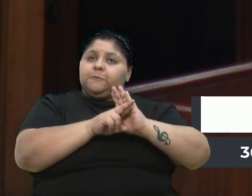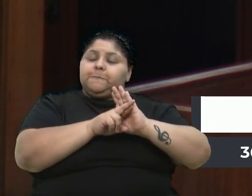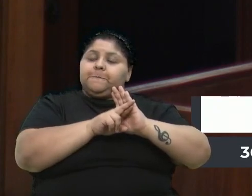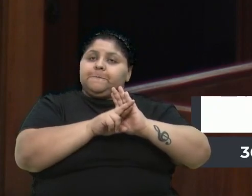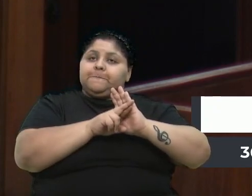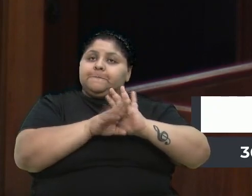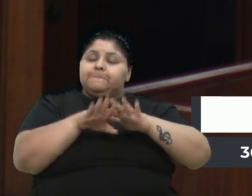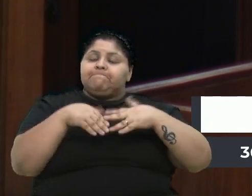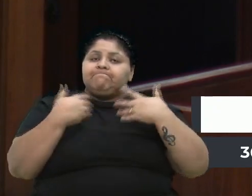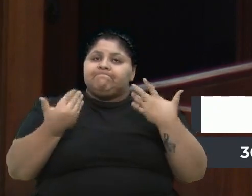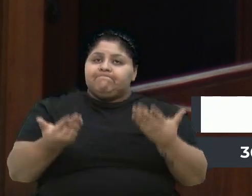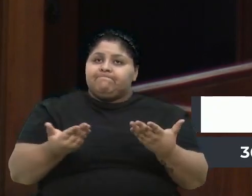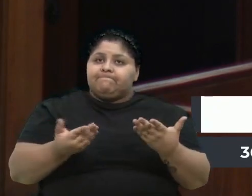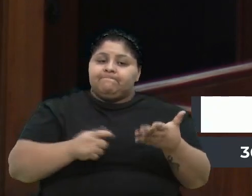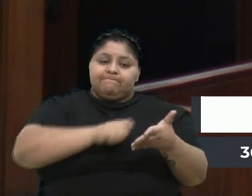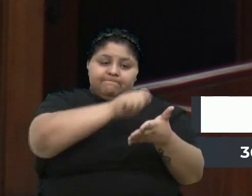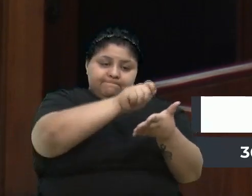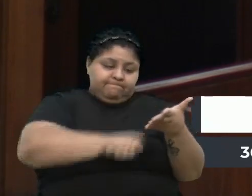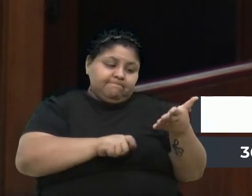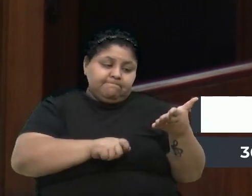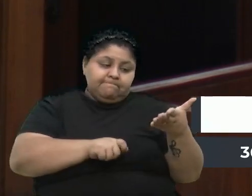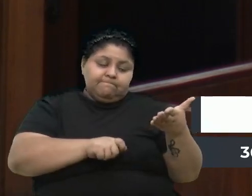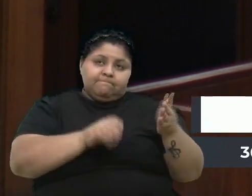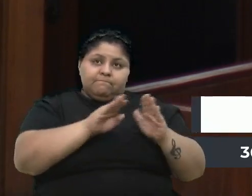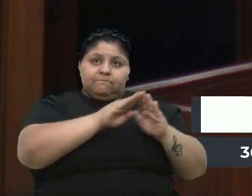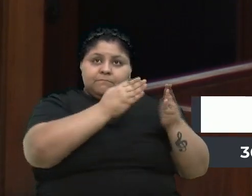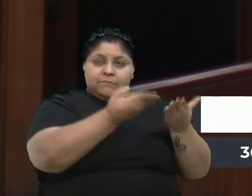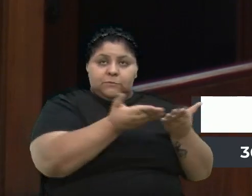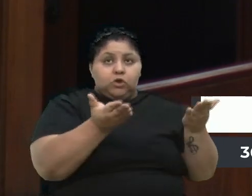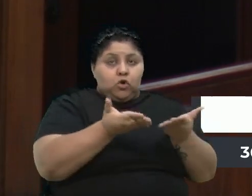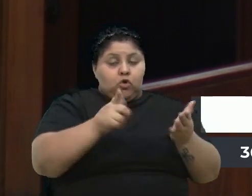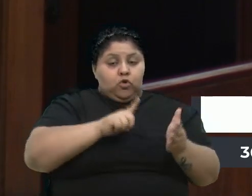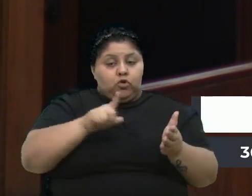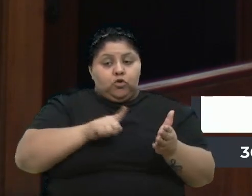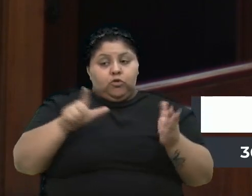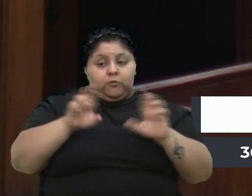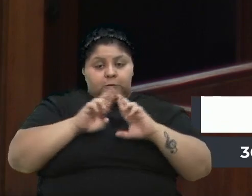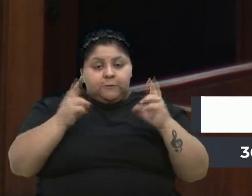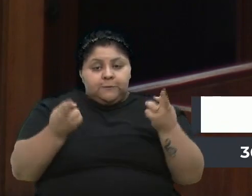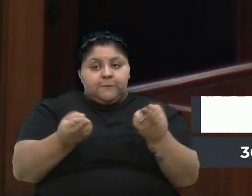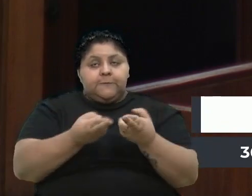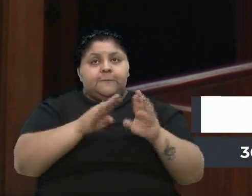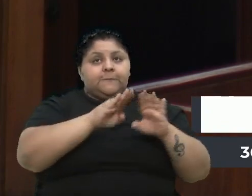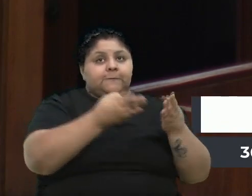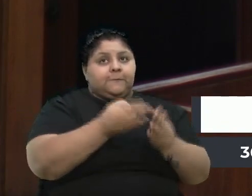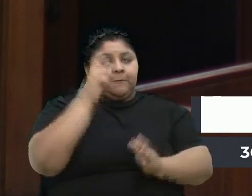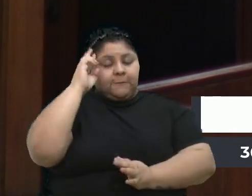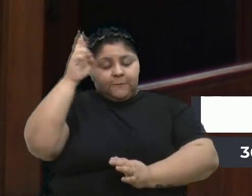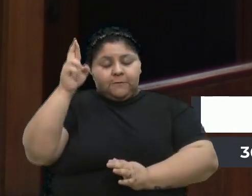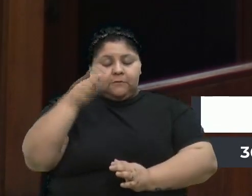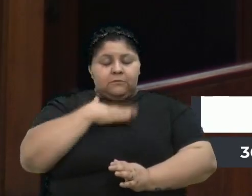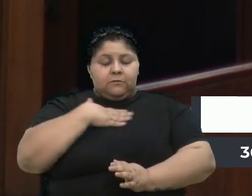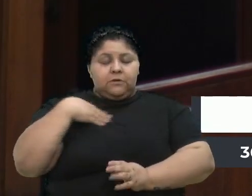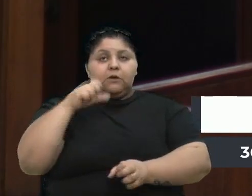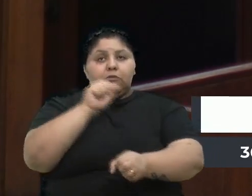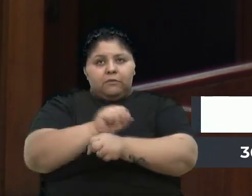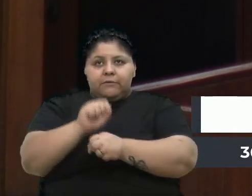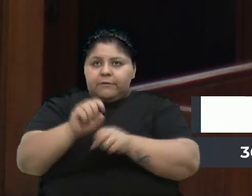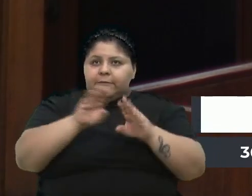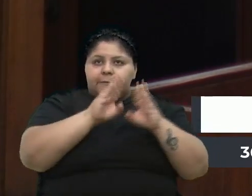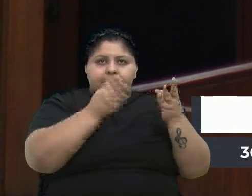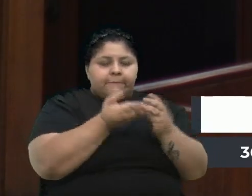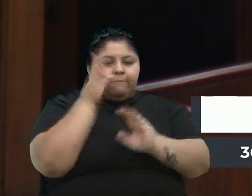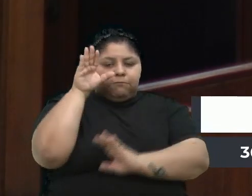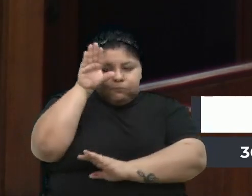Então, assinado aqui pelos conselheiros, hoje tem reunião, inclusive, do Conselho Diretor, eu espero que o Conselho Diretor